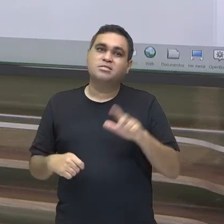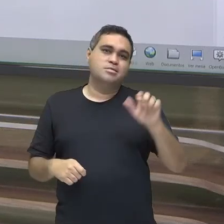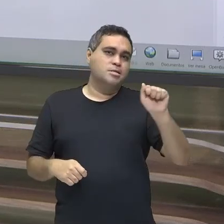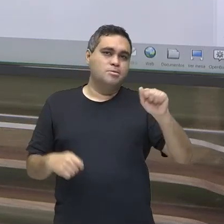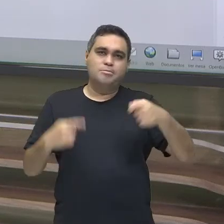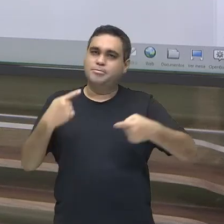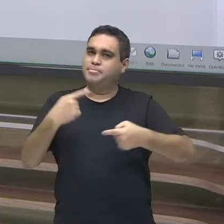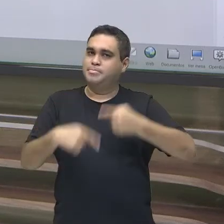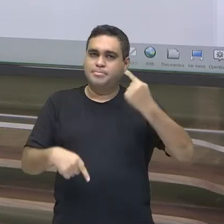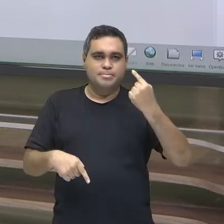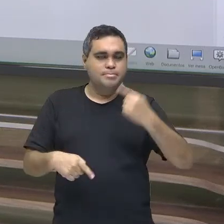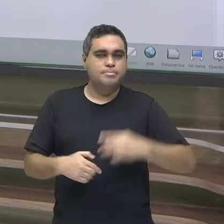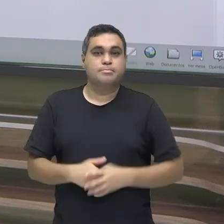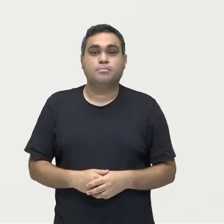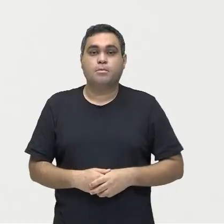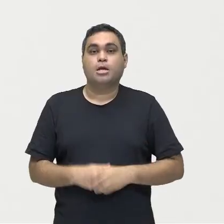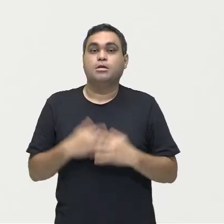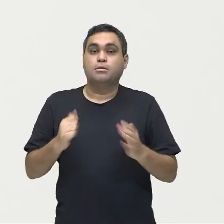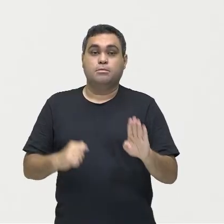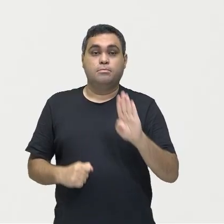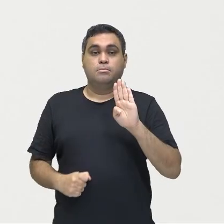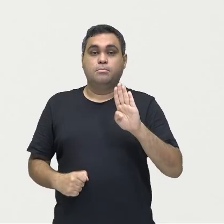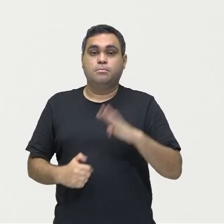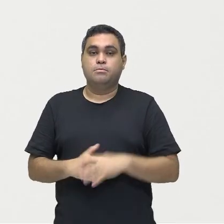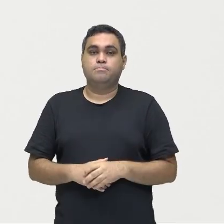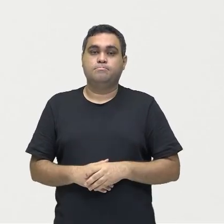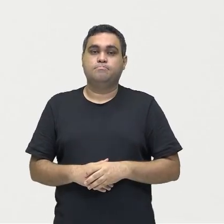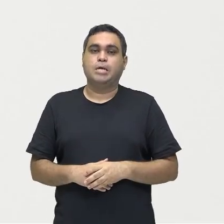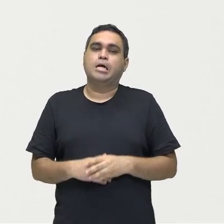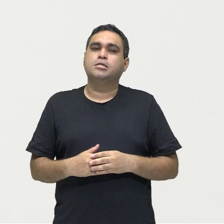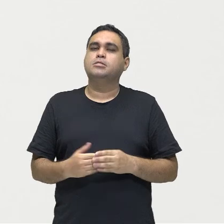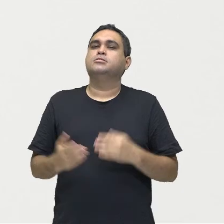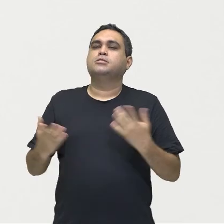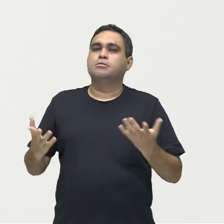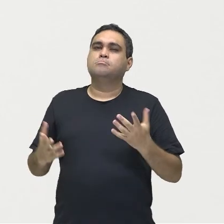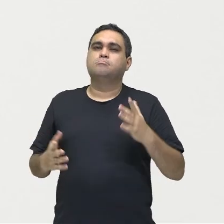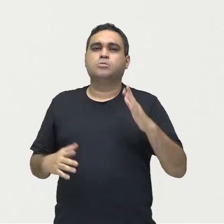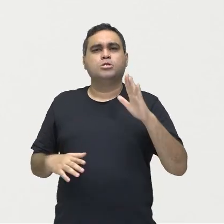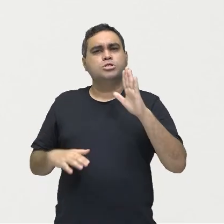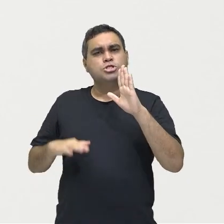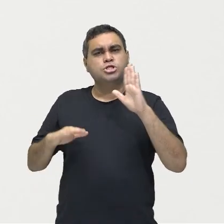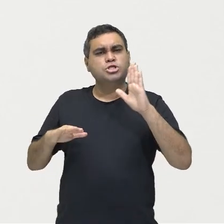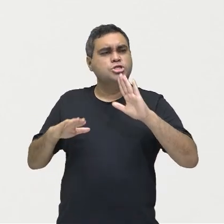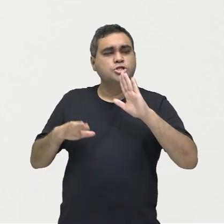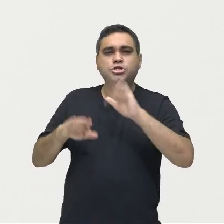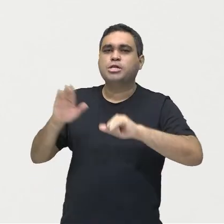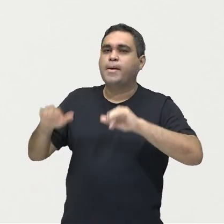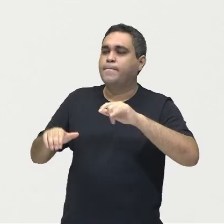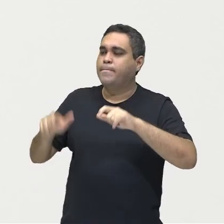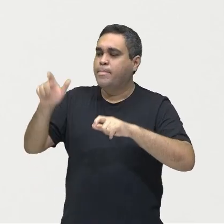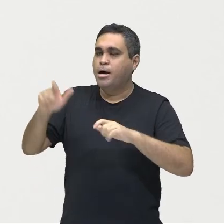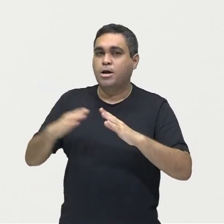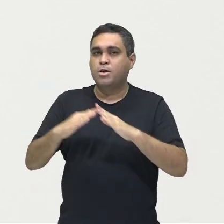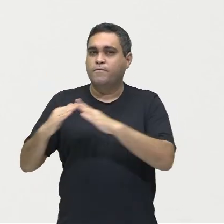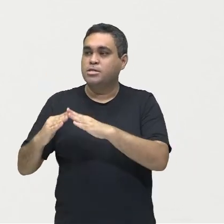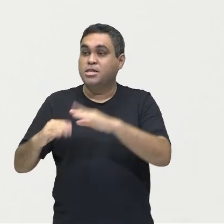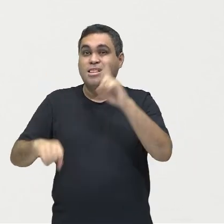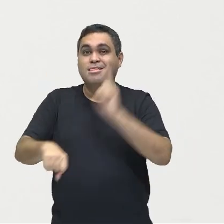apenas pelo predicado. Na letra B, foram chamar o vizinho em cima da hora da